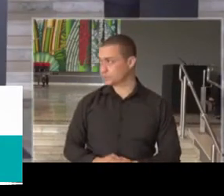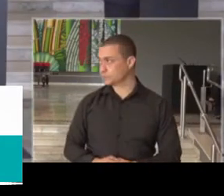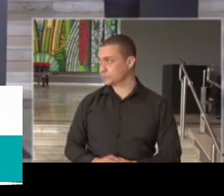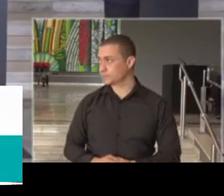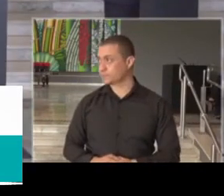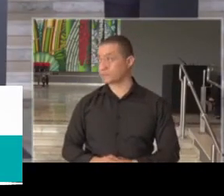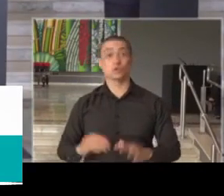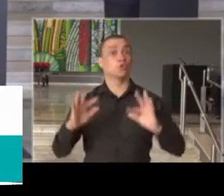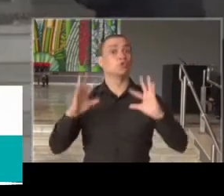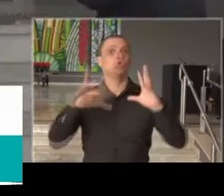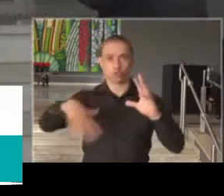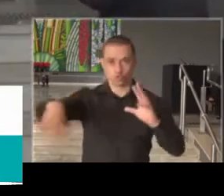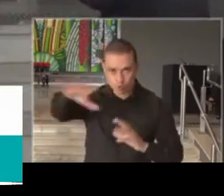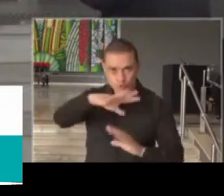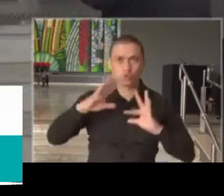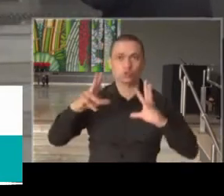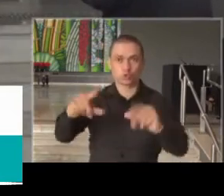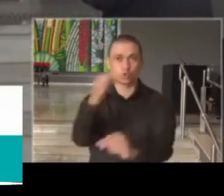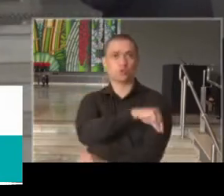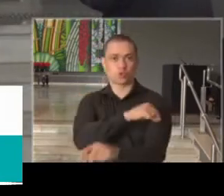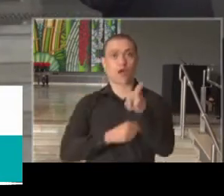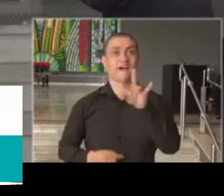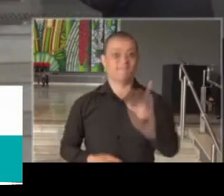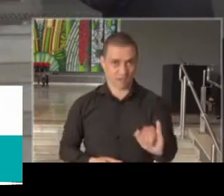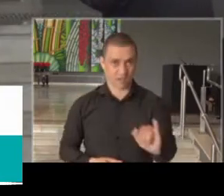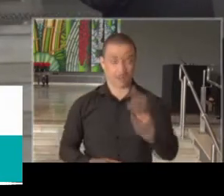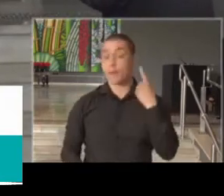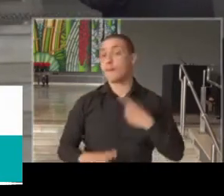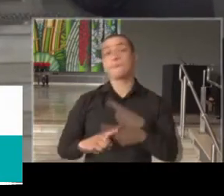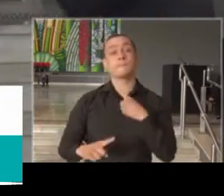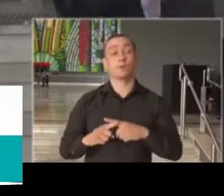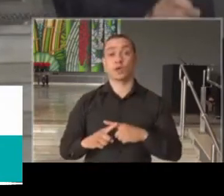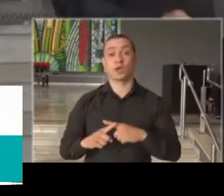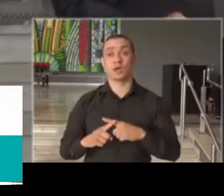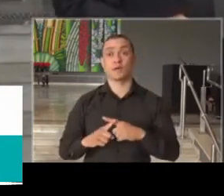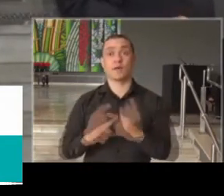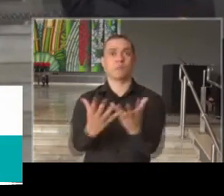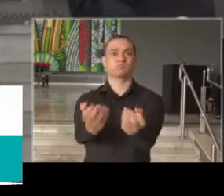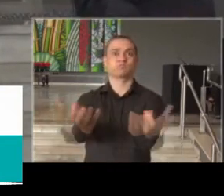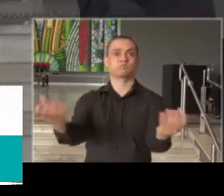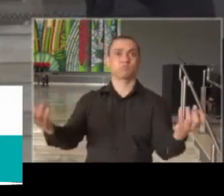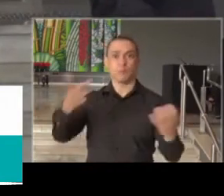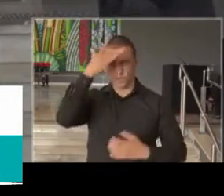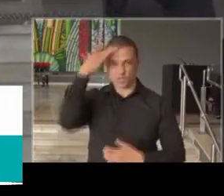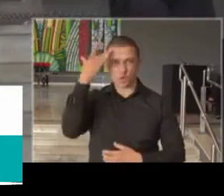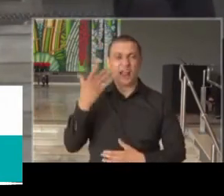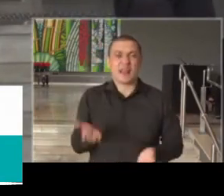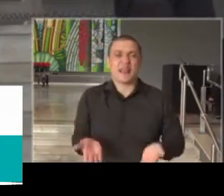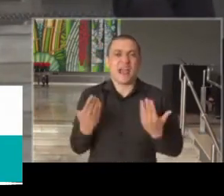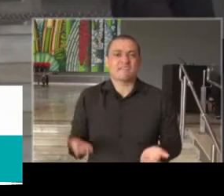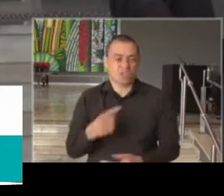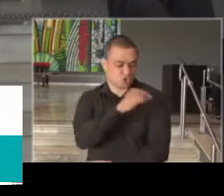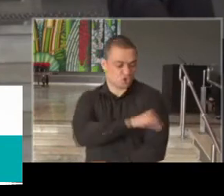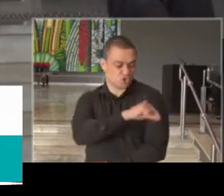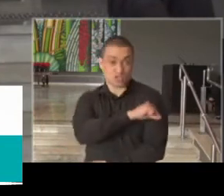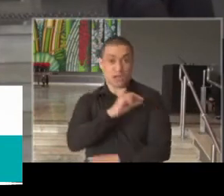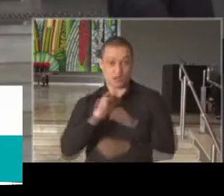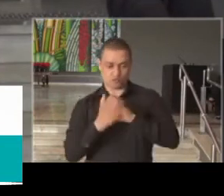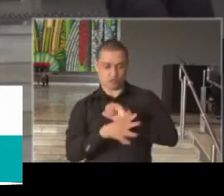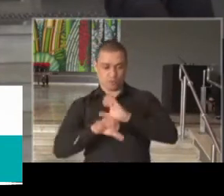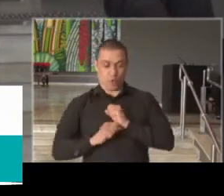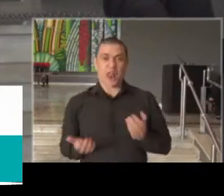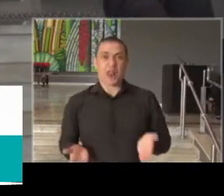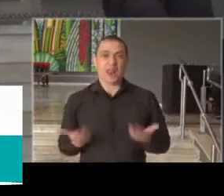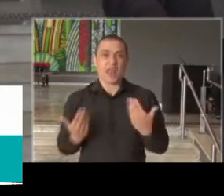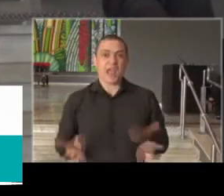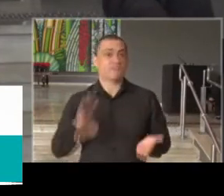Todos receberão a vacina, até porque muitos tiveram formas muito leves e sequer